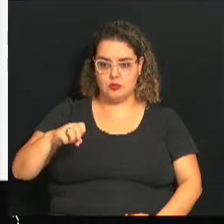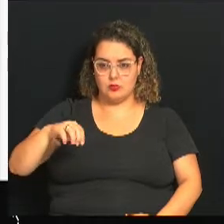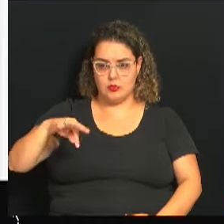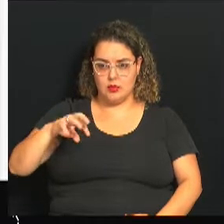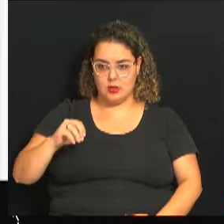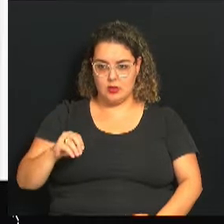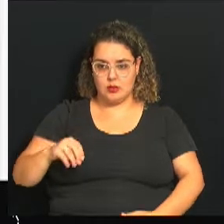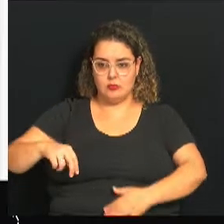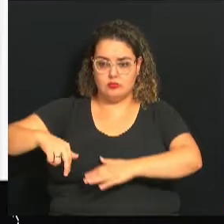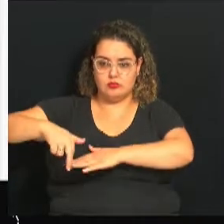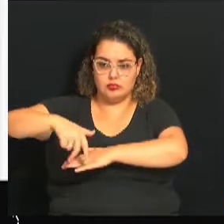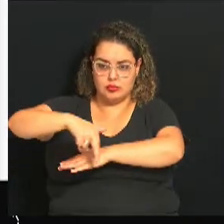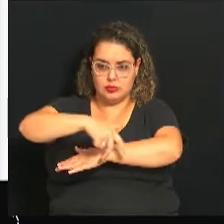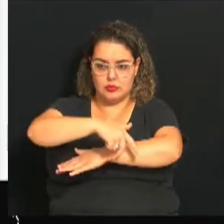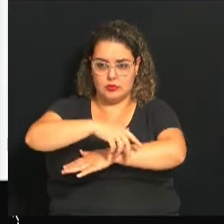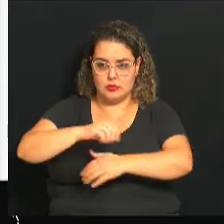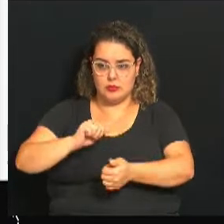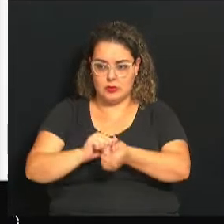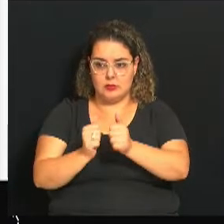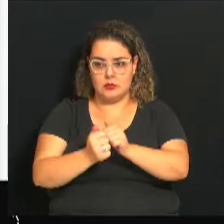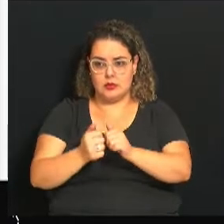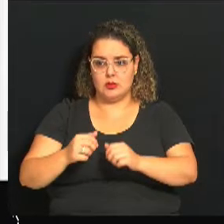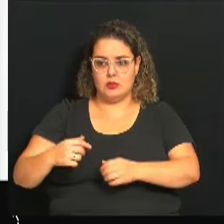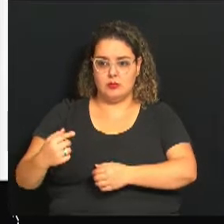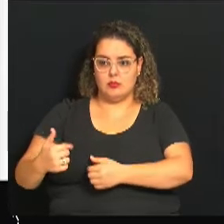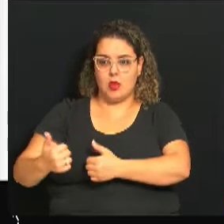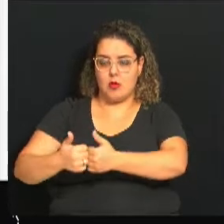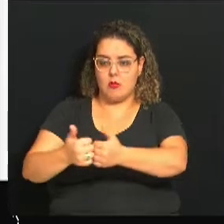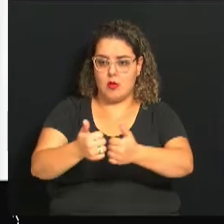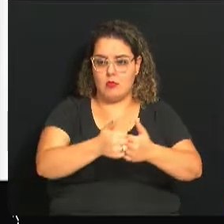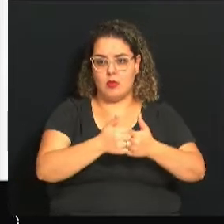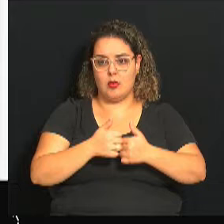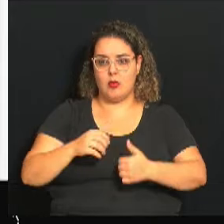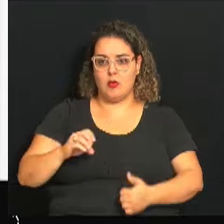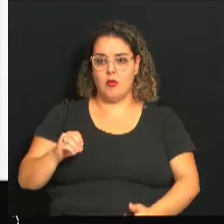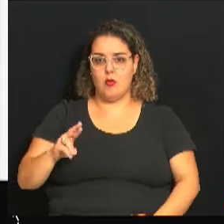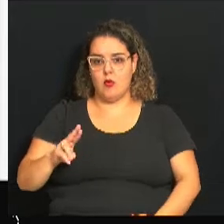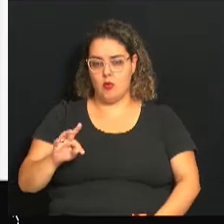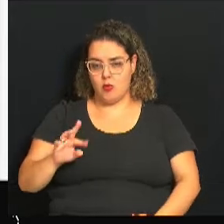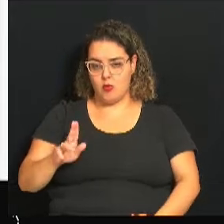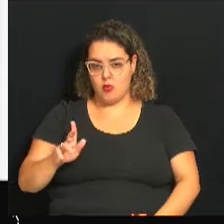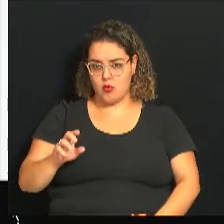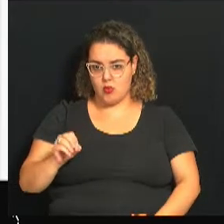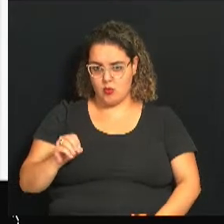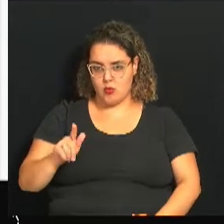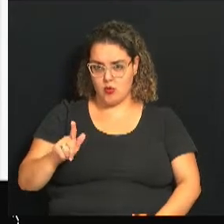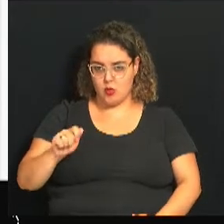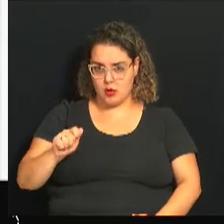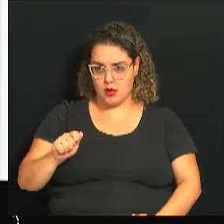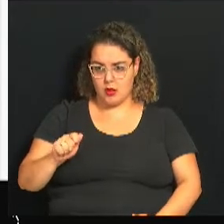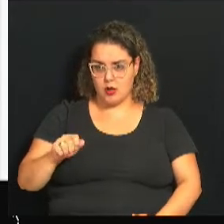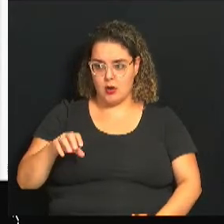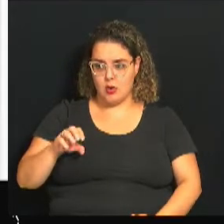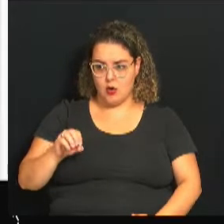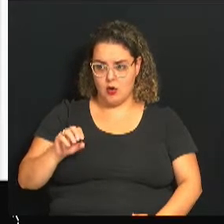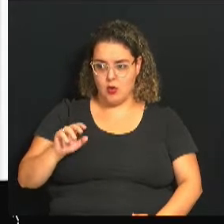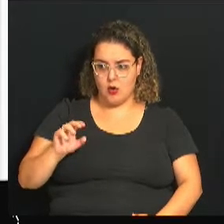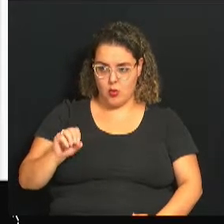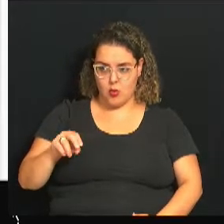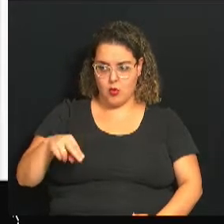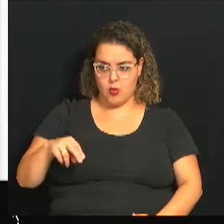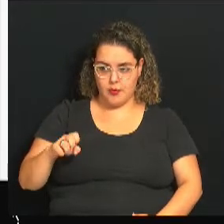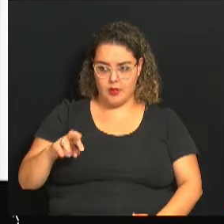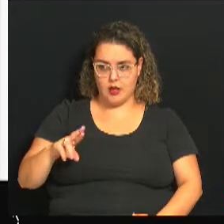requalificação do entorno. A questão da outorga onerosa, a gente sabe que daqui a 2 anos ela vai começar a